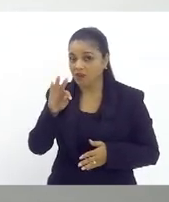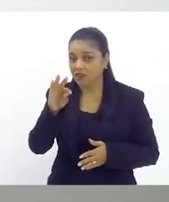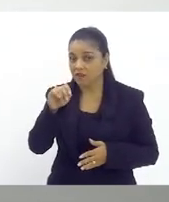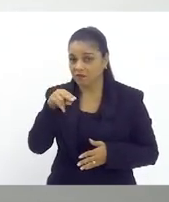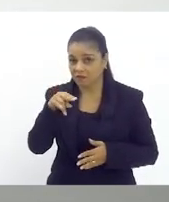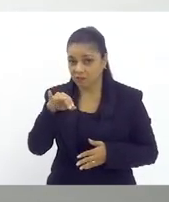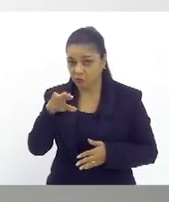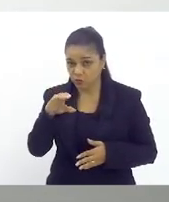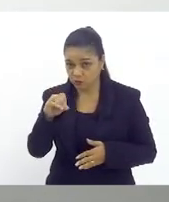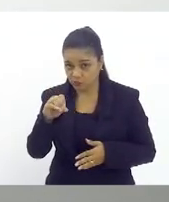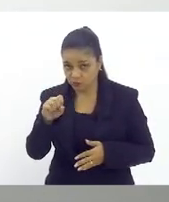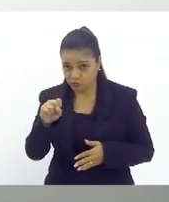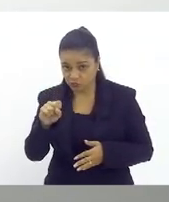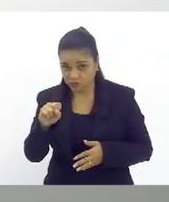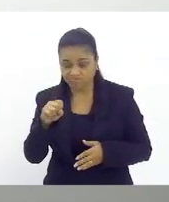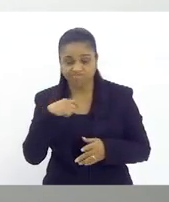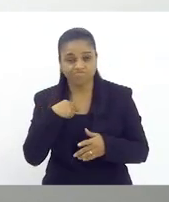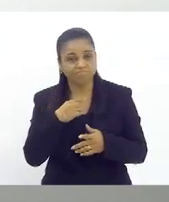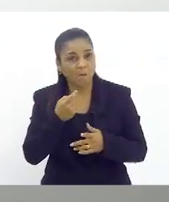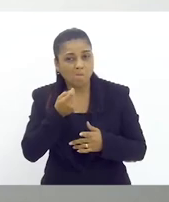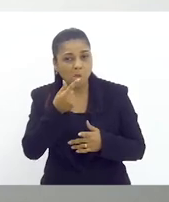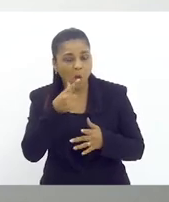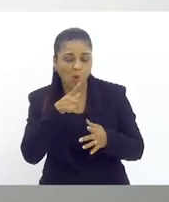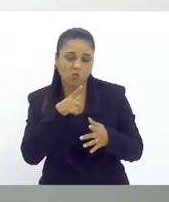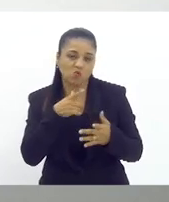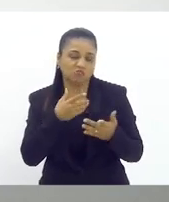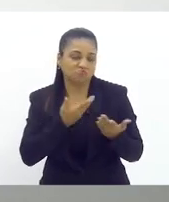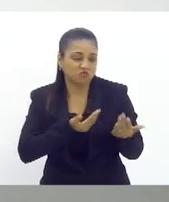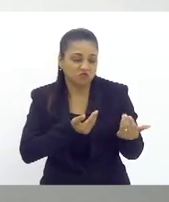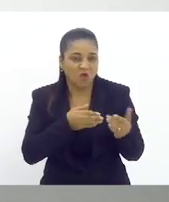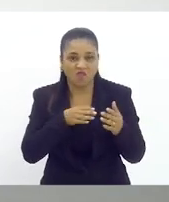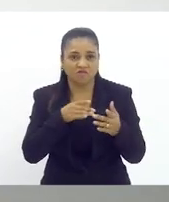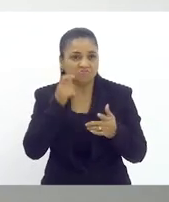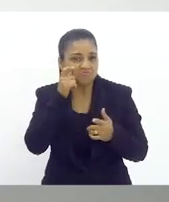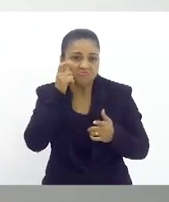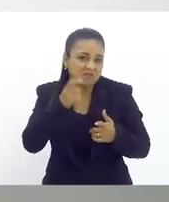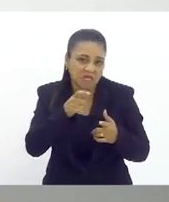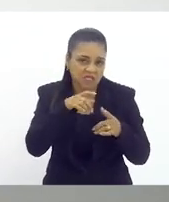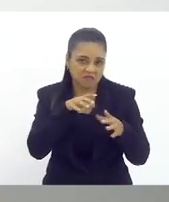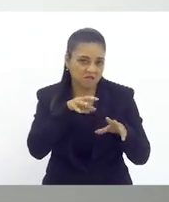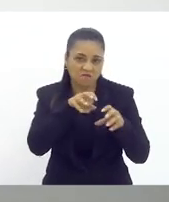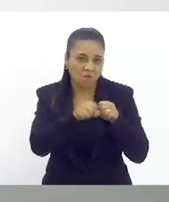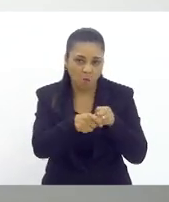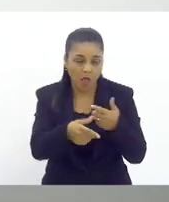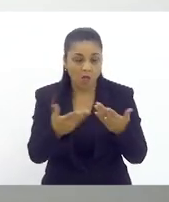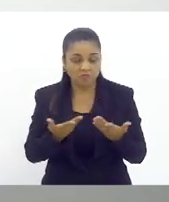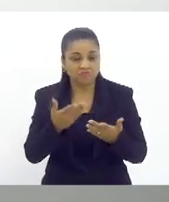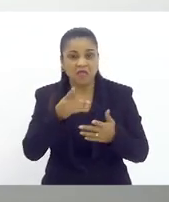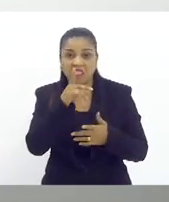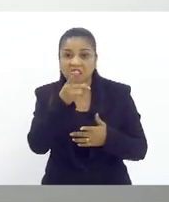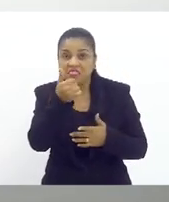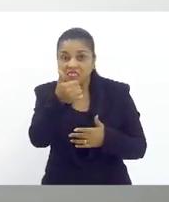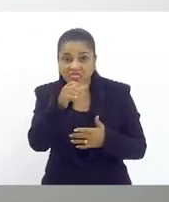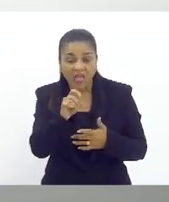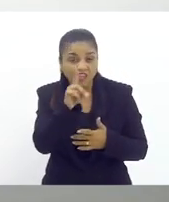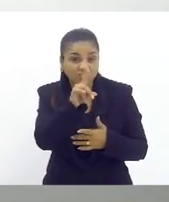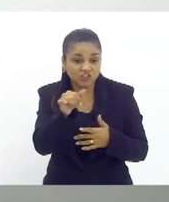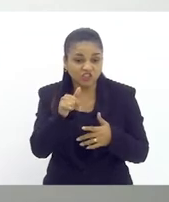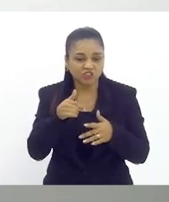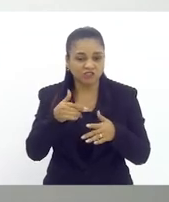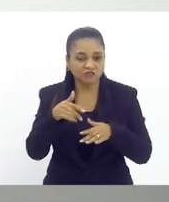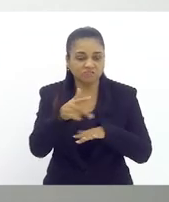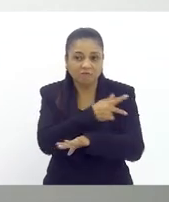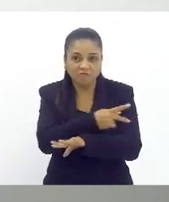que tem agora nós andamos 10 dias na minha região encontramos 60